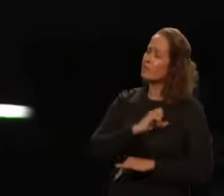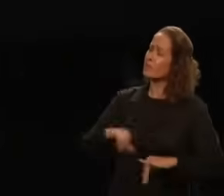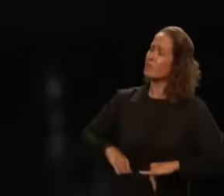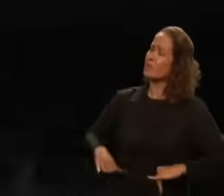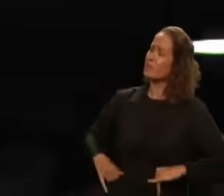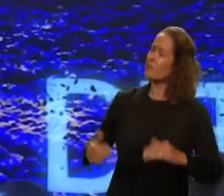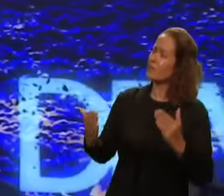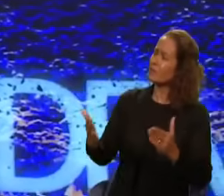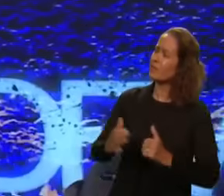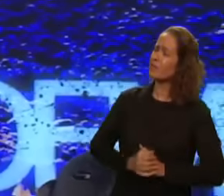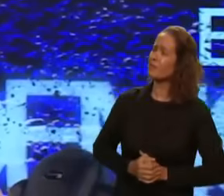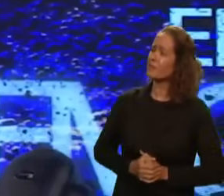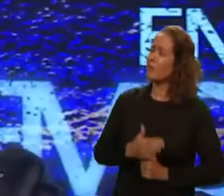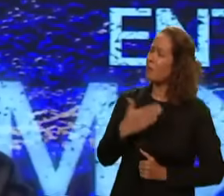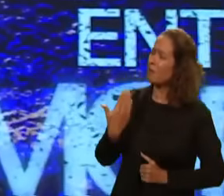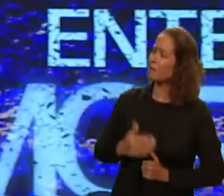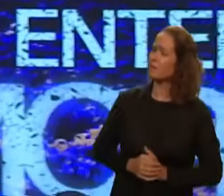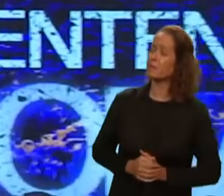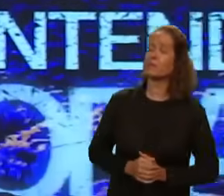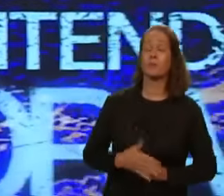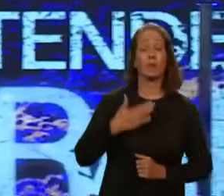Calma que vai piorar.